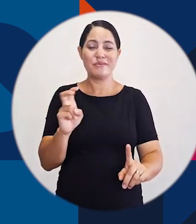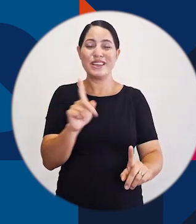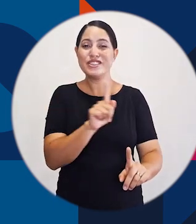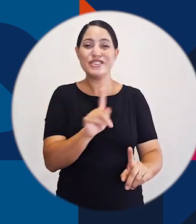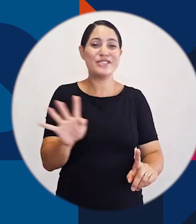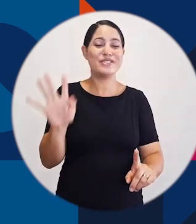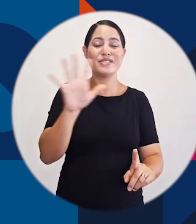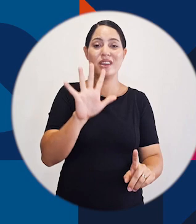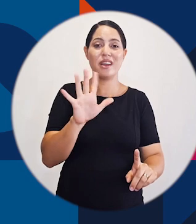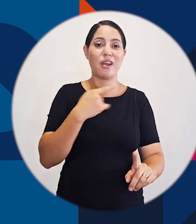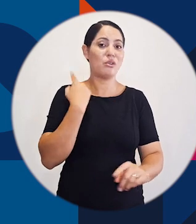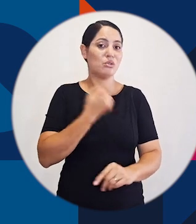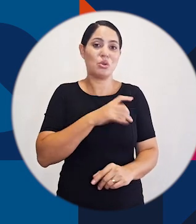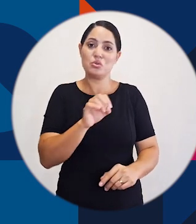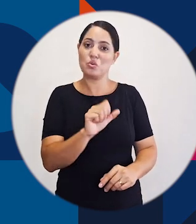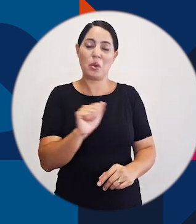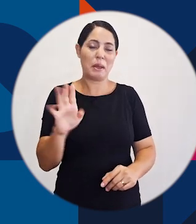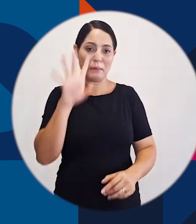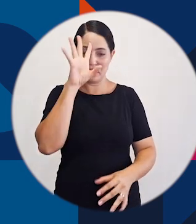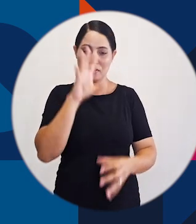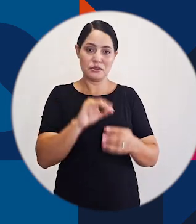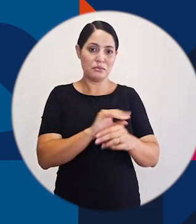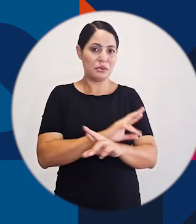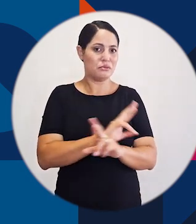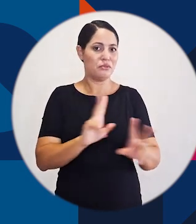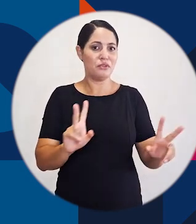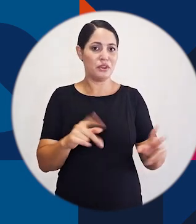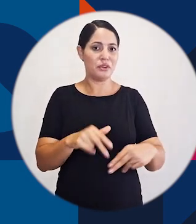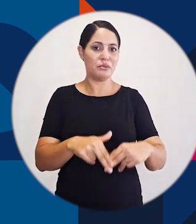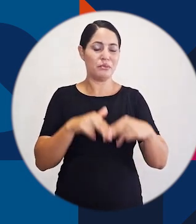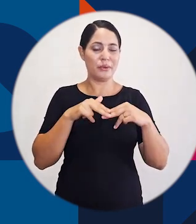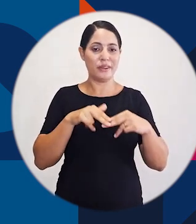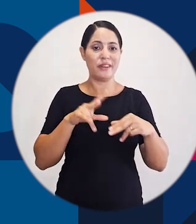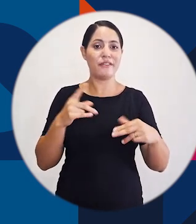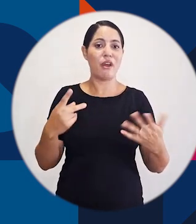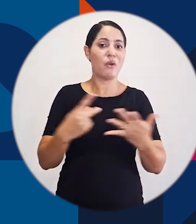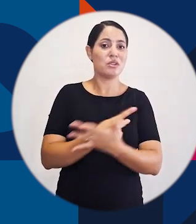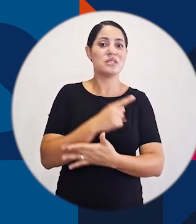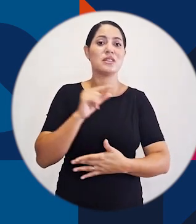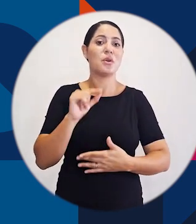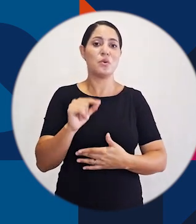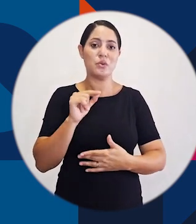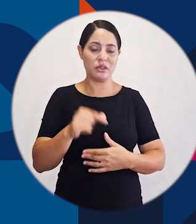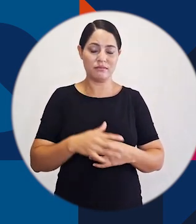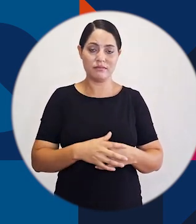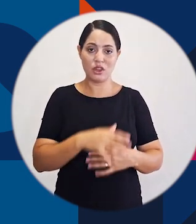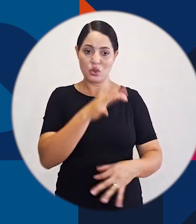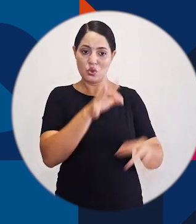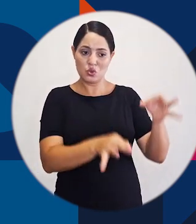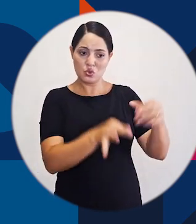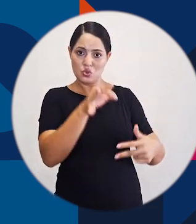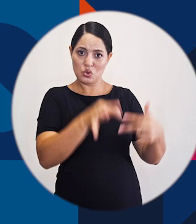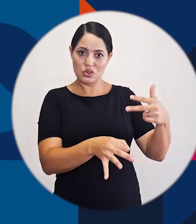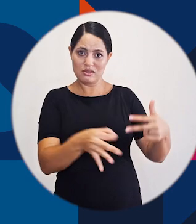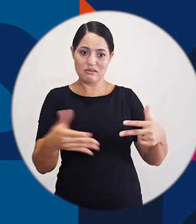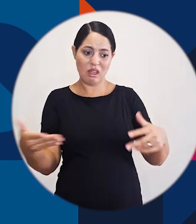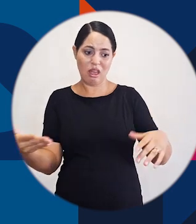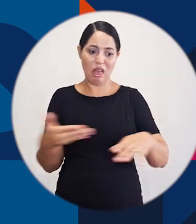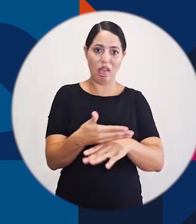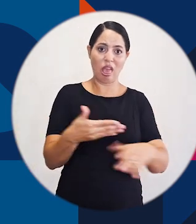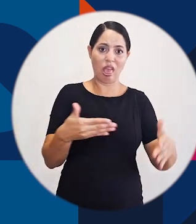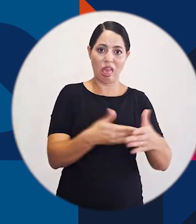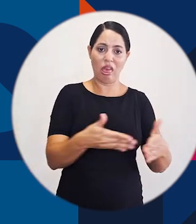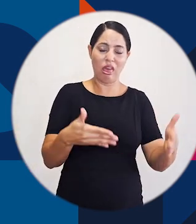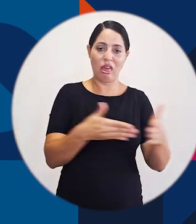muito genéricas e, no entendimento da OAB, isso acaba por inviabilizar o acesso ao Poder